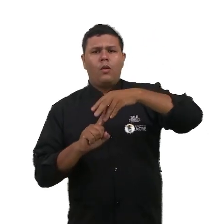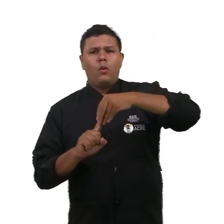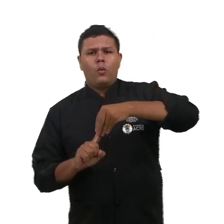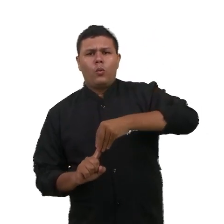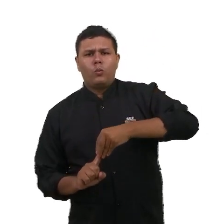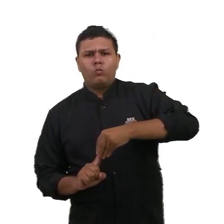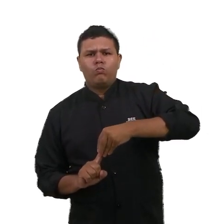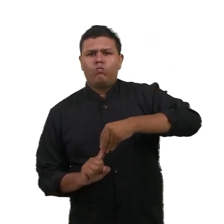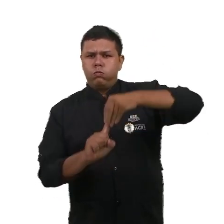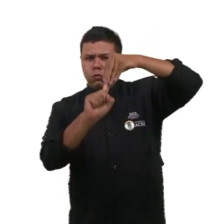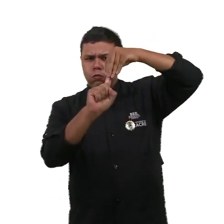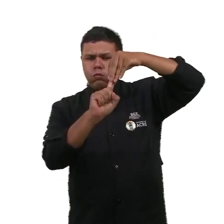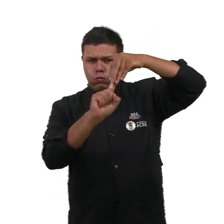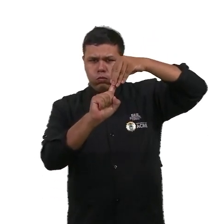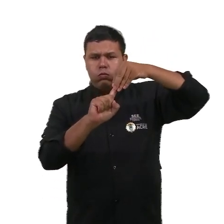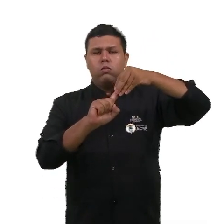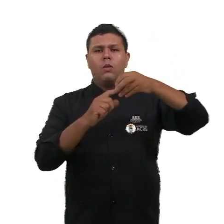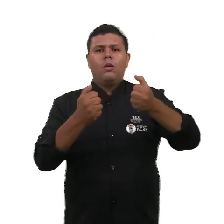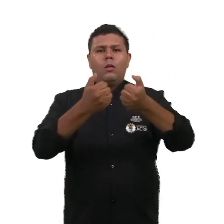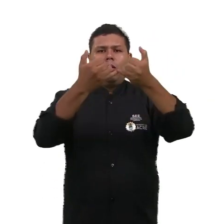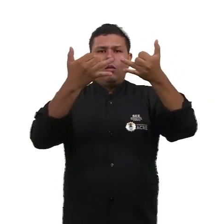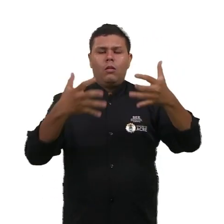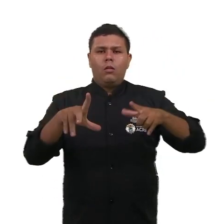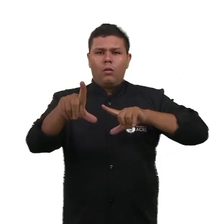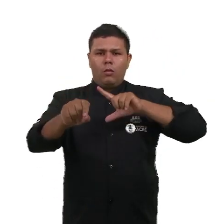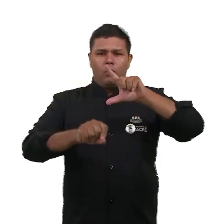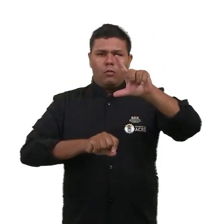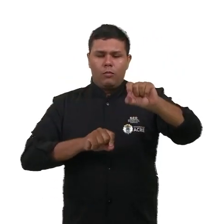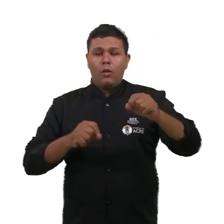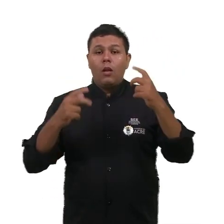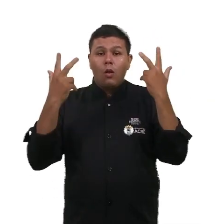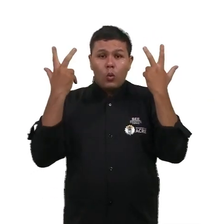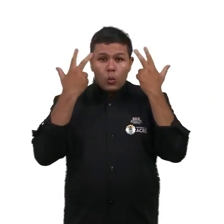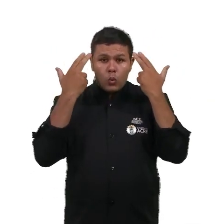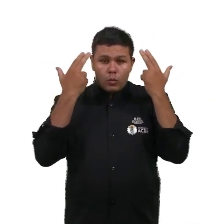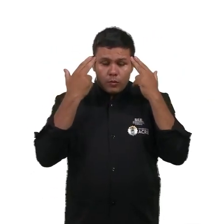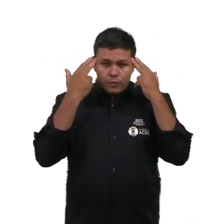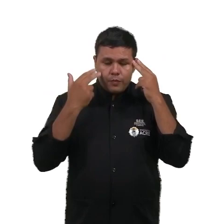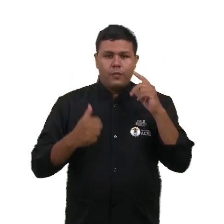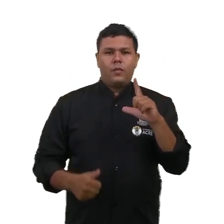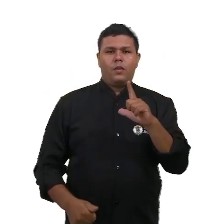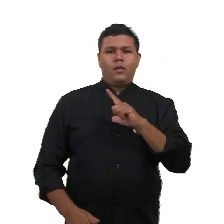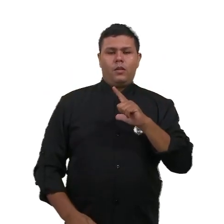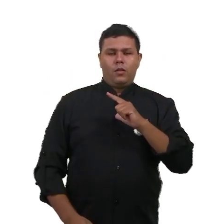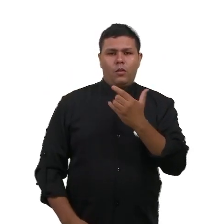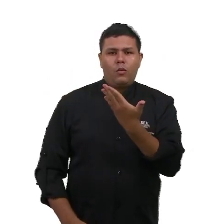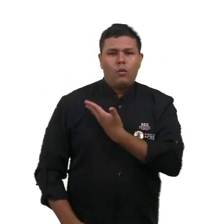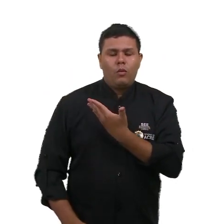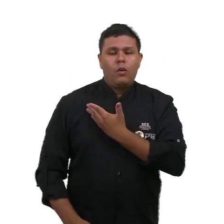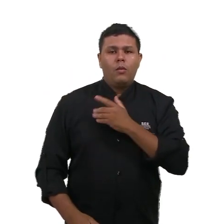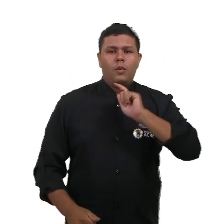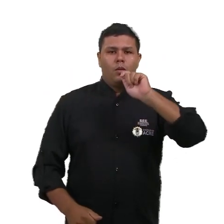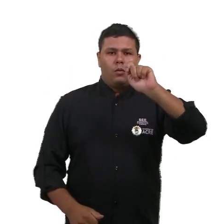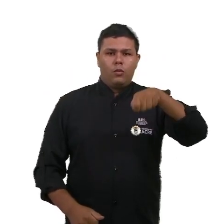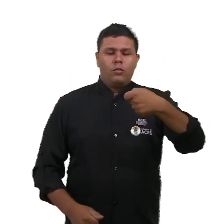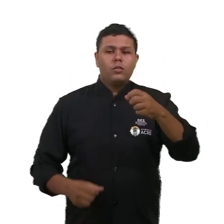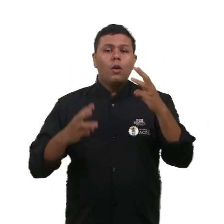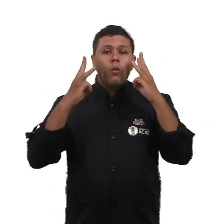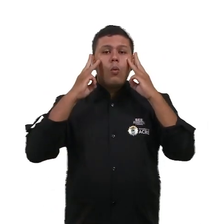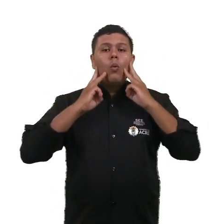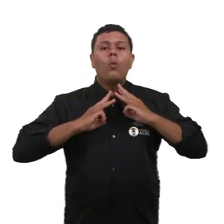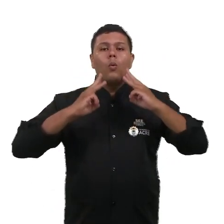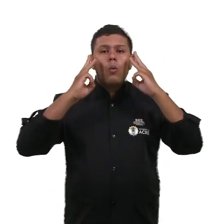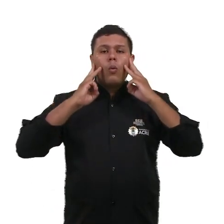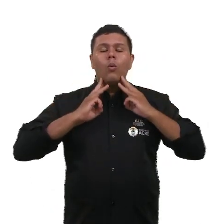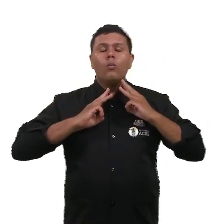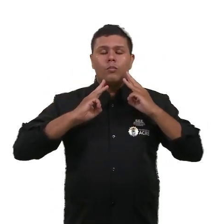a falar sobre seleção natural. Pelo contrário, ele tinha um amigo chamado Wallace, tá? Que